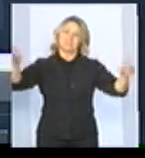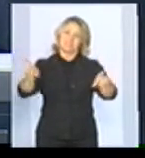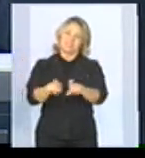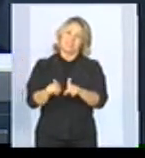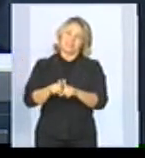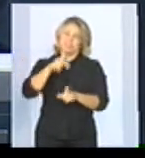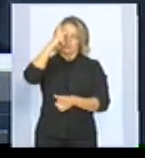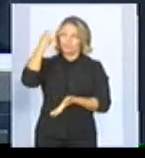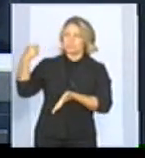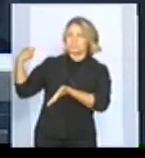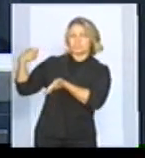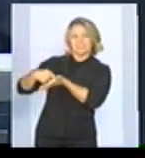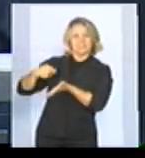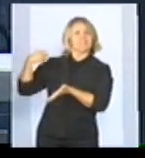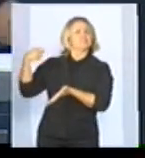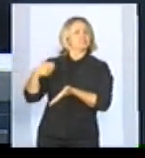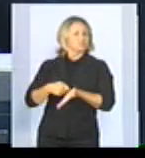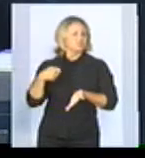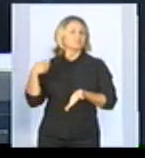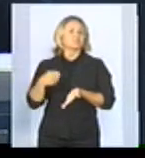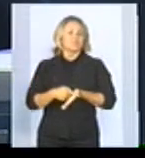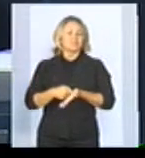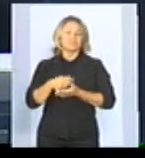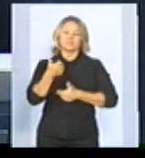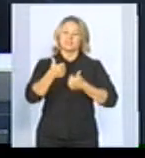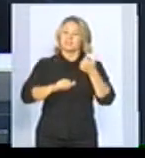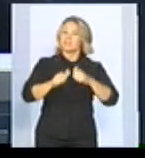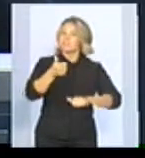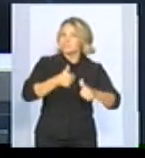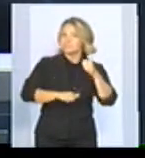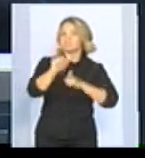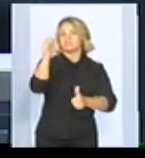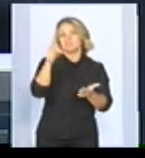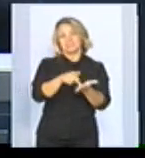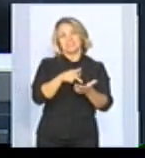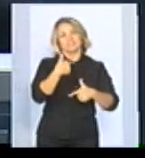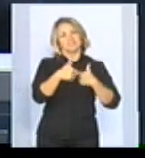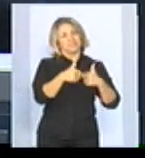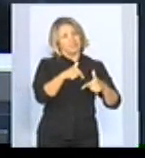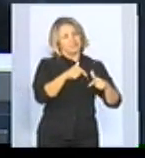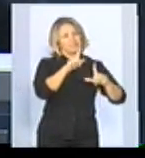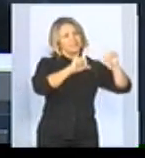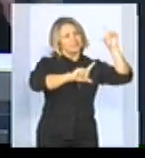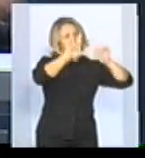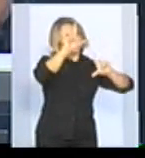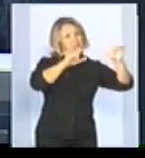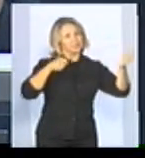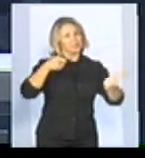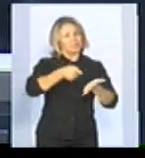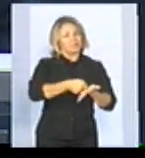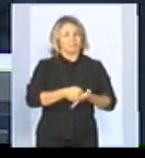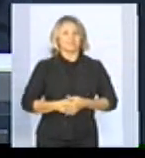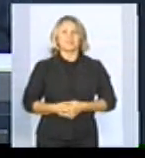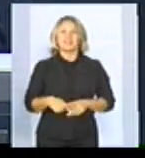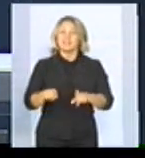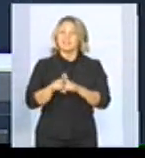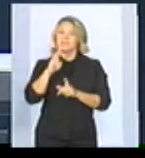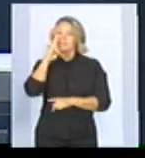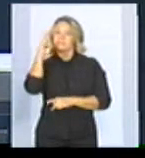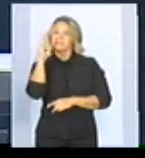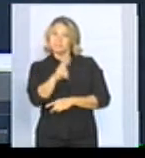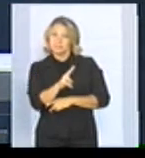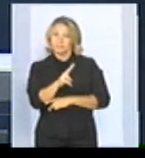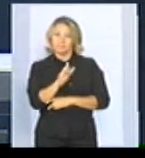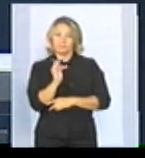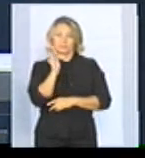exigente e que avalia de forma muito Severa o serviço a nossa expectativa também é que os